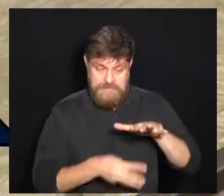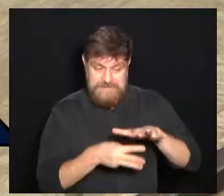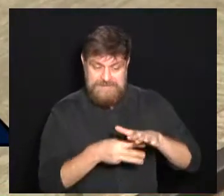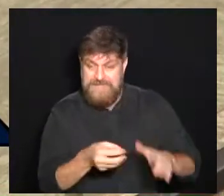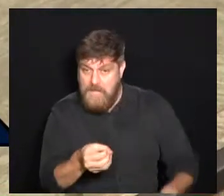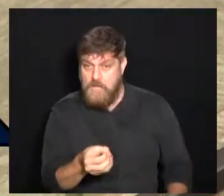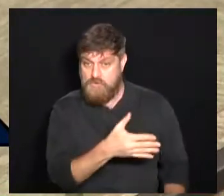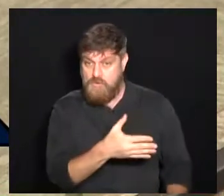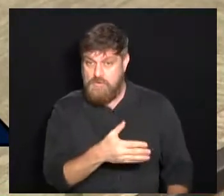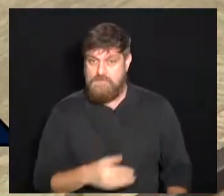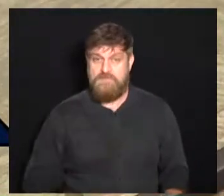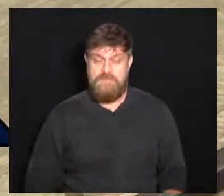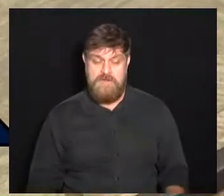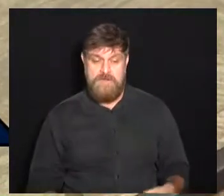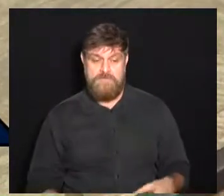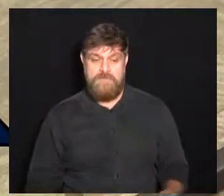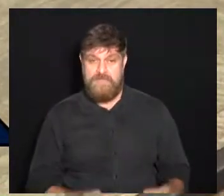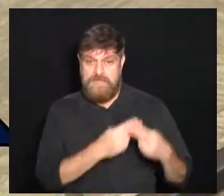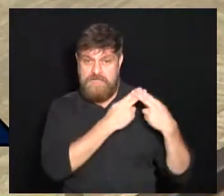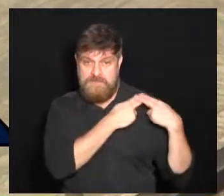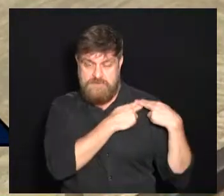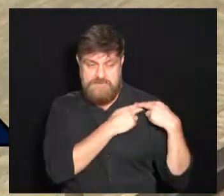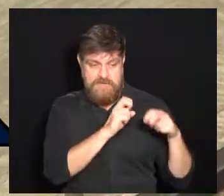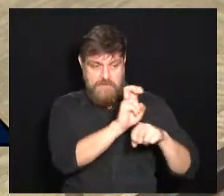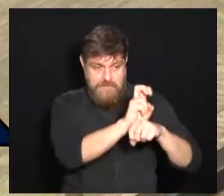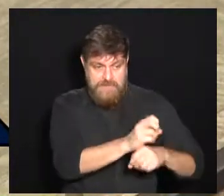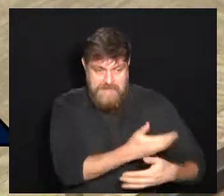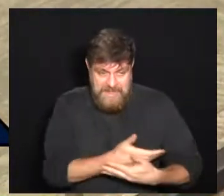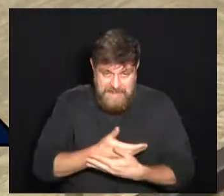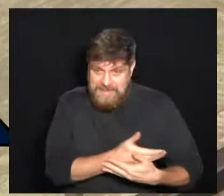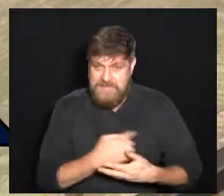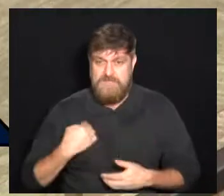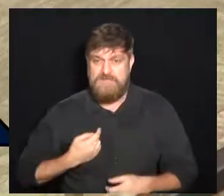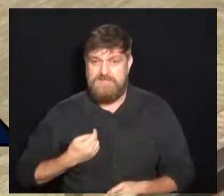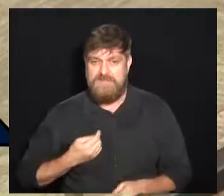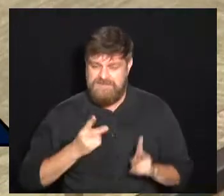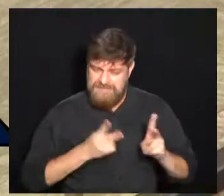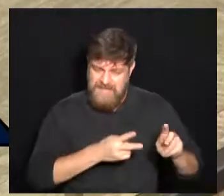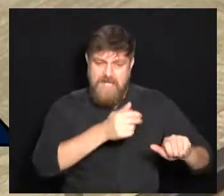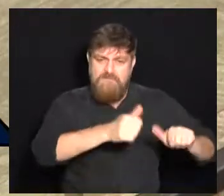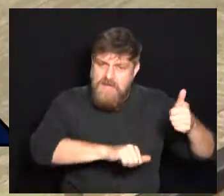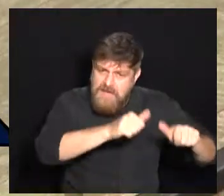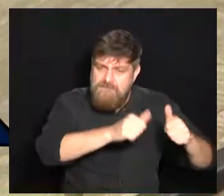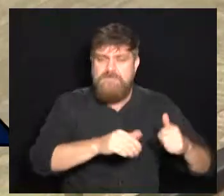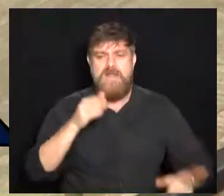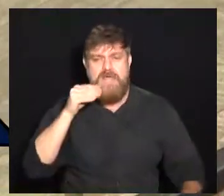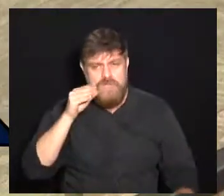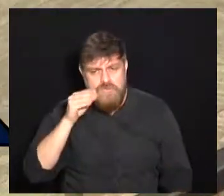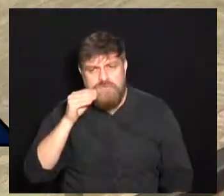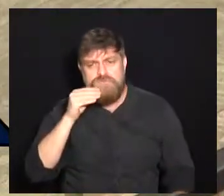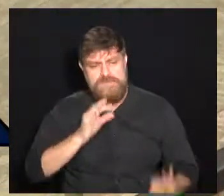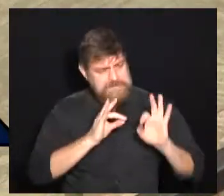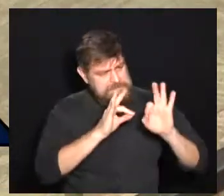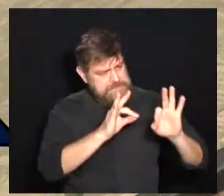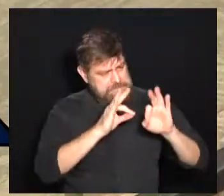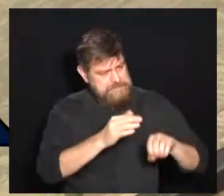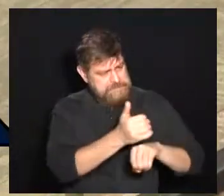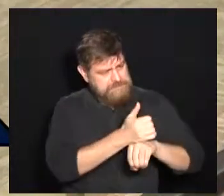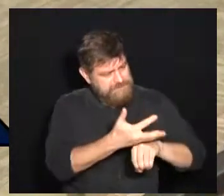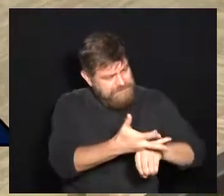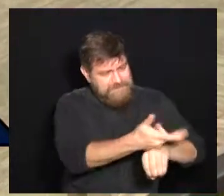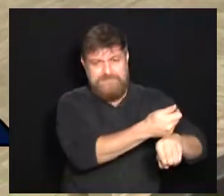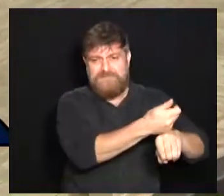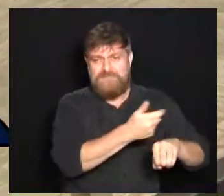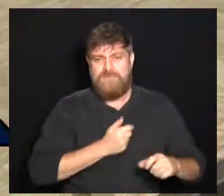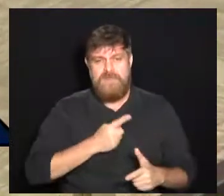dessas creches, nós tentaremos dar uma continuidade para um trabalho muito bem avaliado por parte dos pais e das mães, para que se